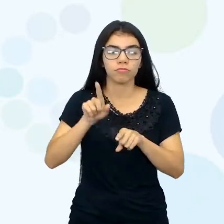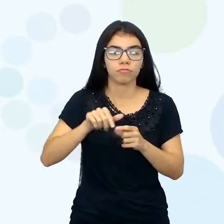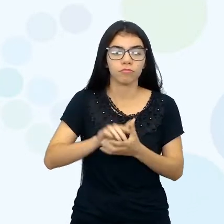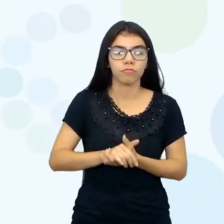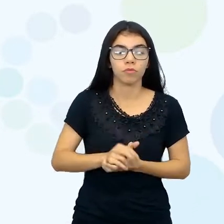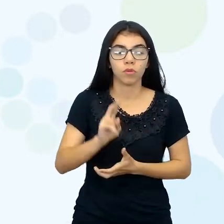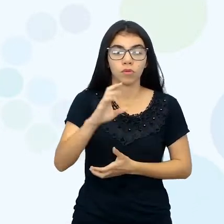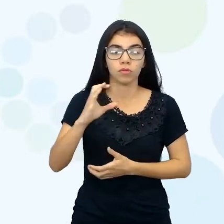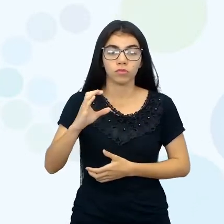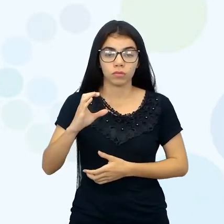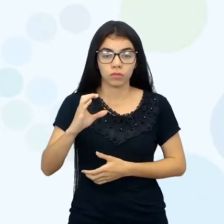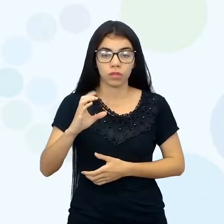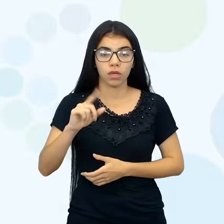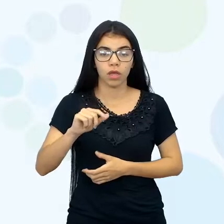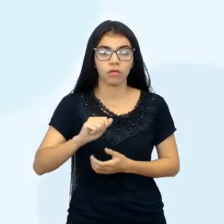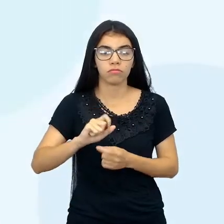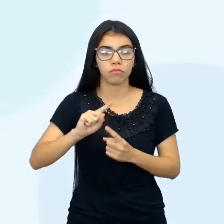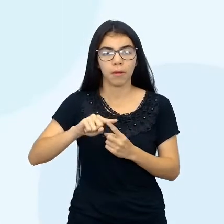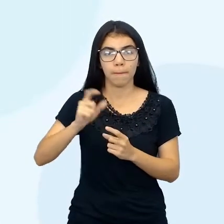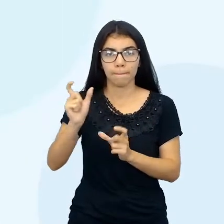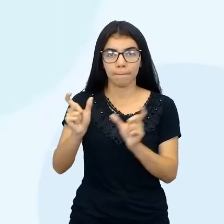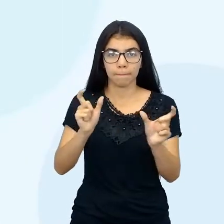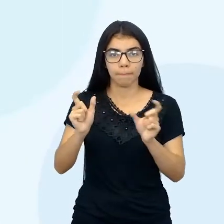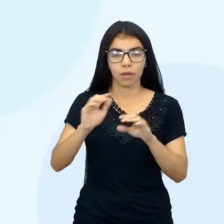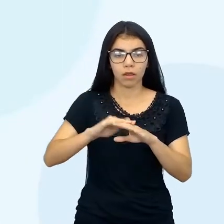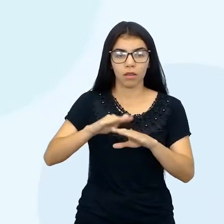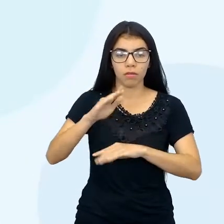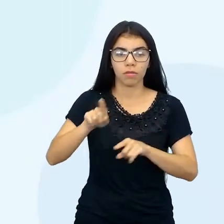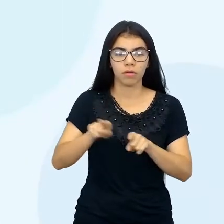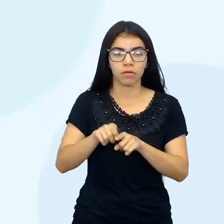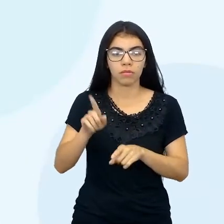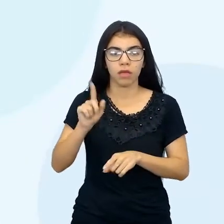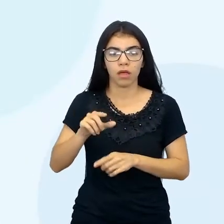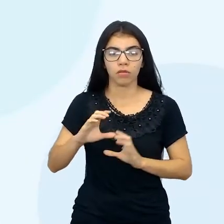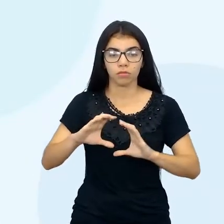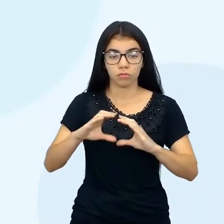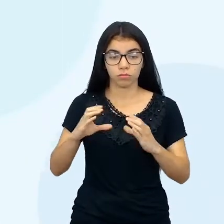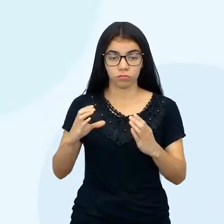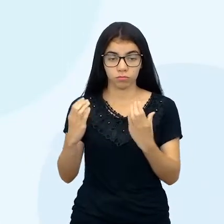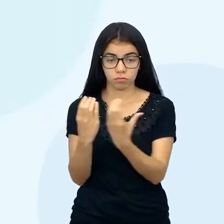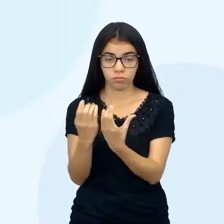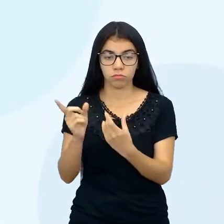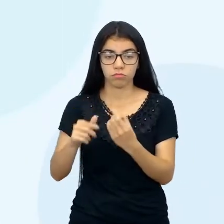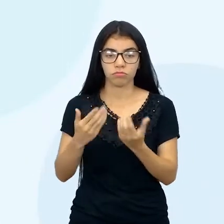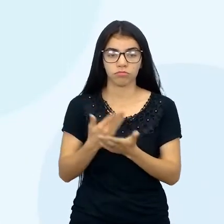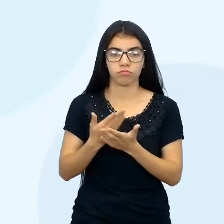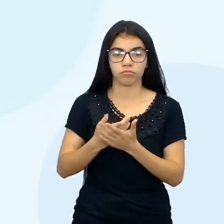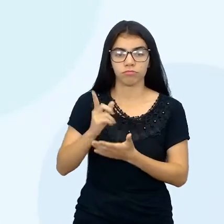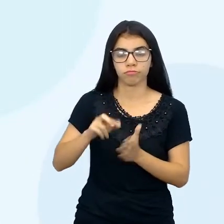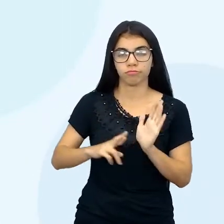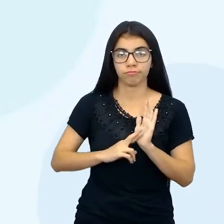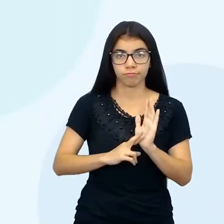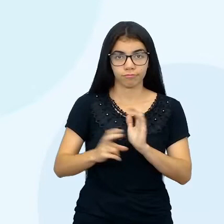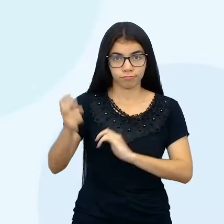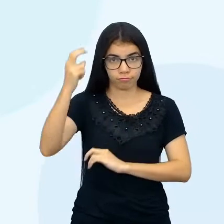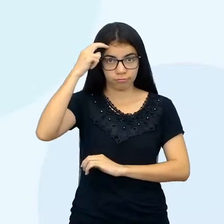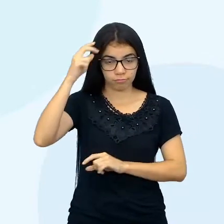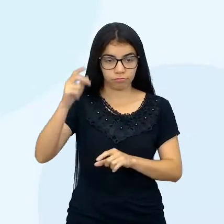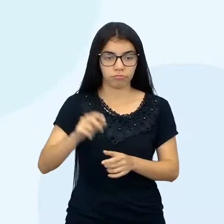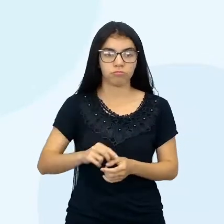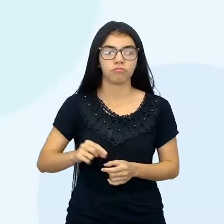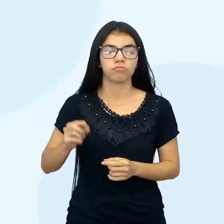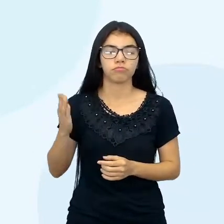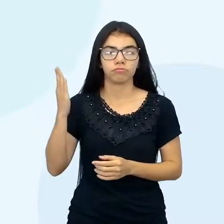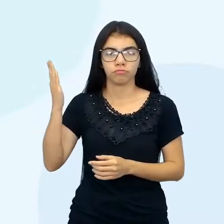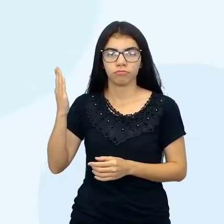tá? Componente curricular é esse aqui, ó, que é o Clube de Estudos das Representações Culturais, junto com os demais, né? Crítica